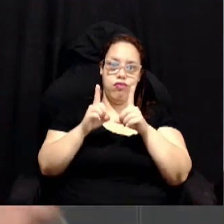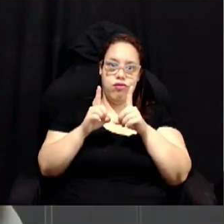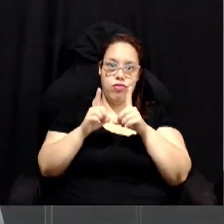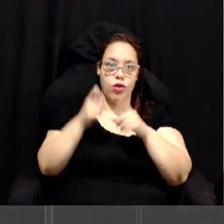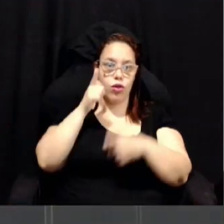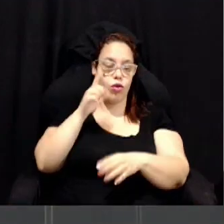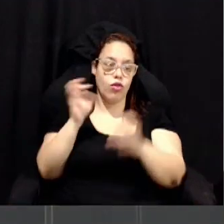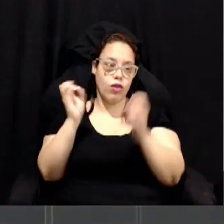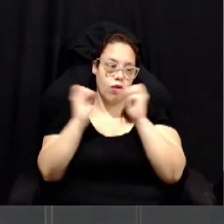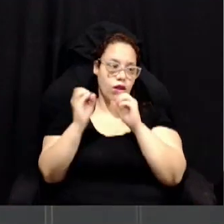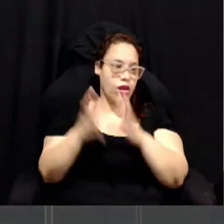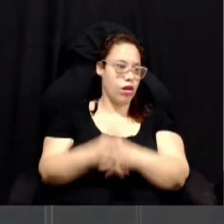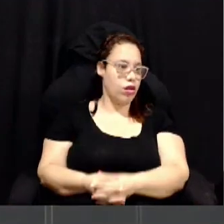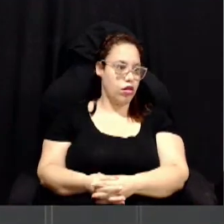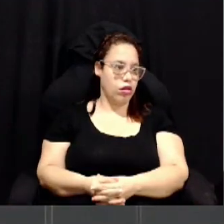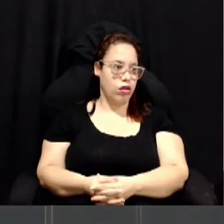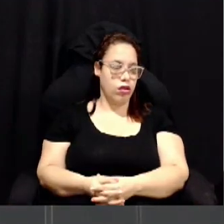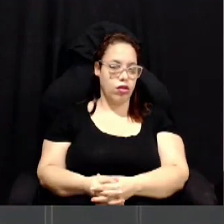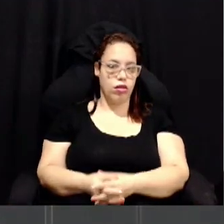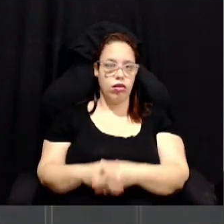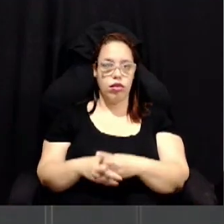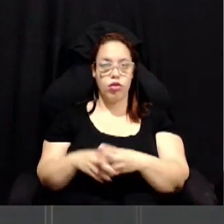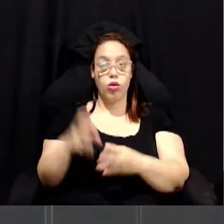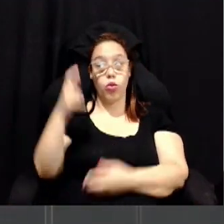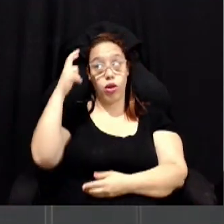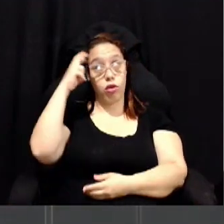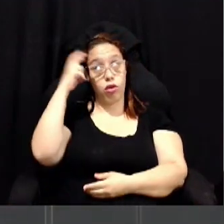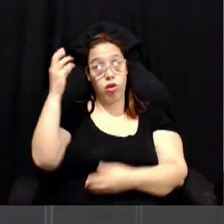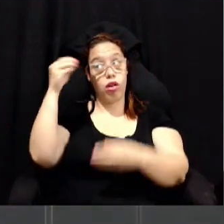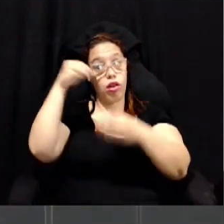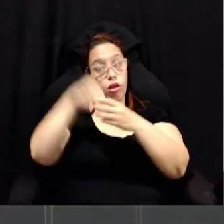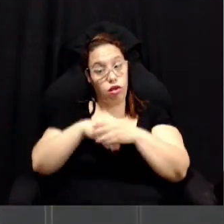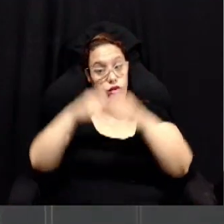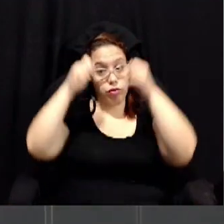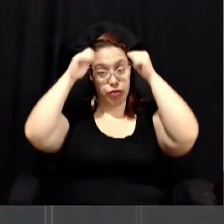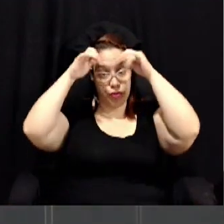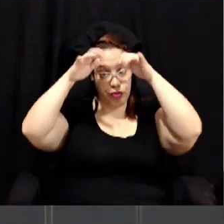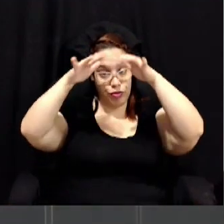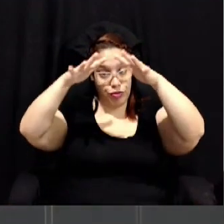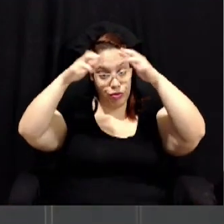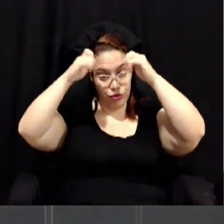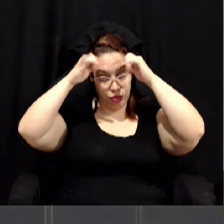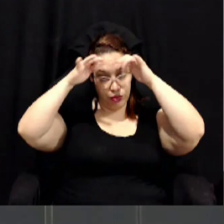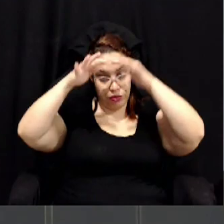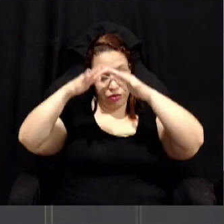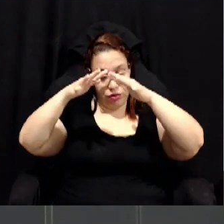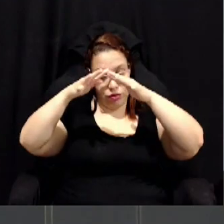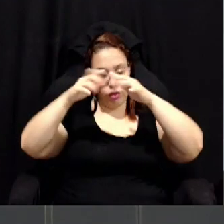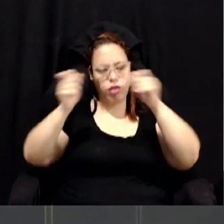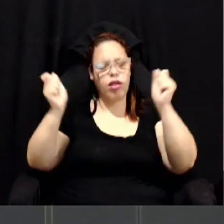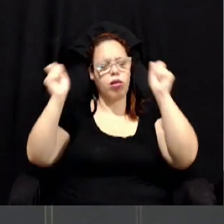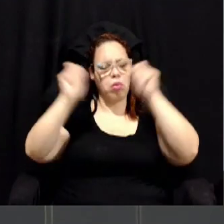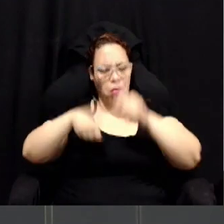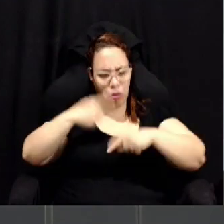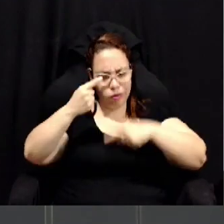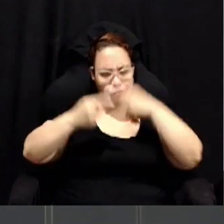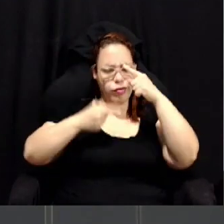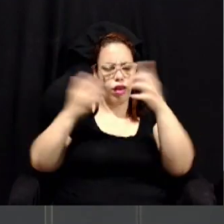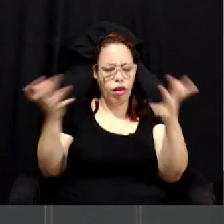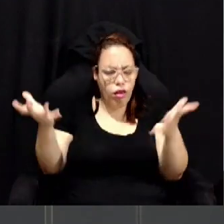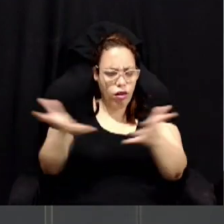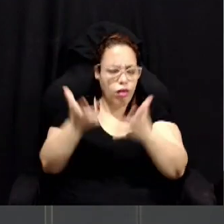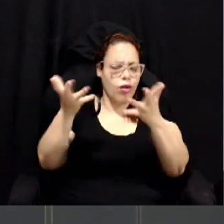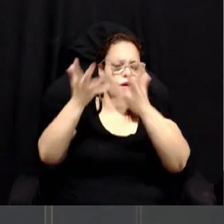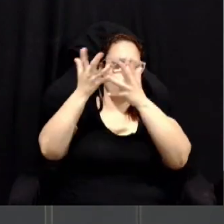nada. A gente tem todo tipo de inteligência dentro do espectro autista e eles têm potenciais que precisam ser estimulados, que precisam